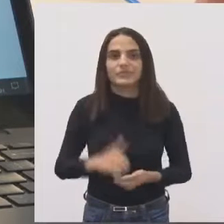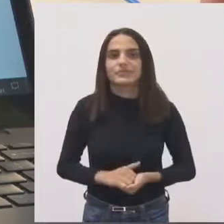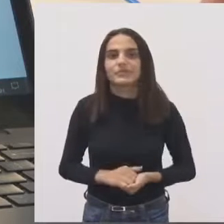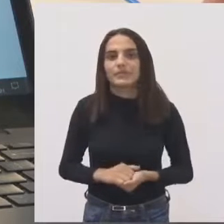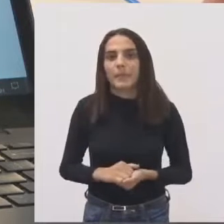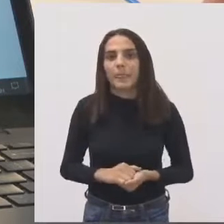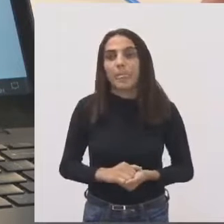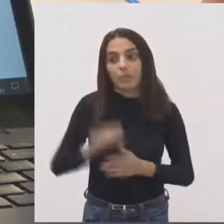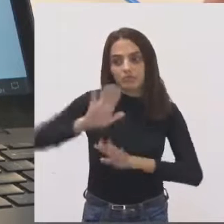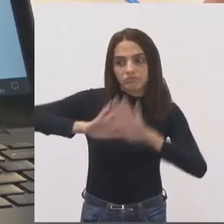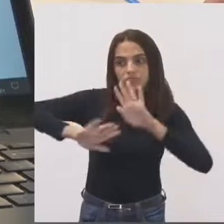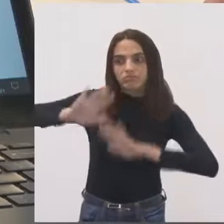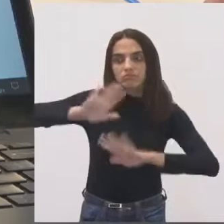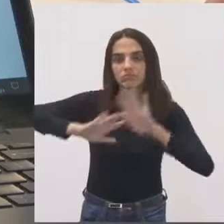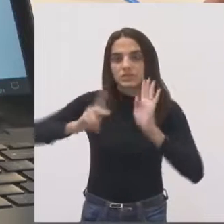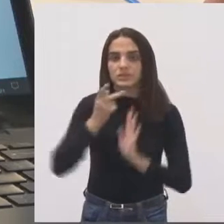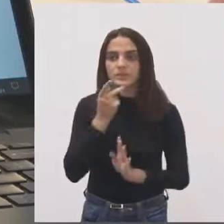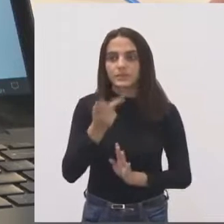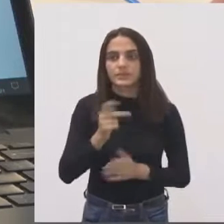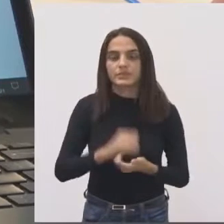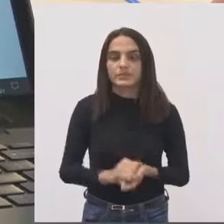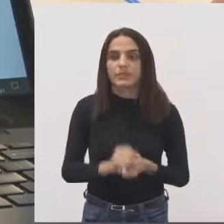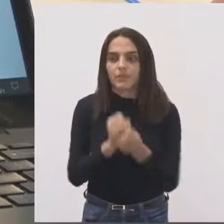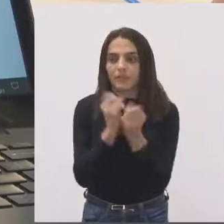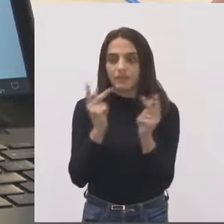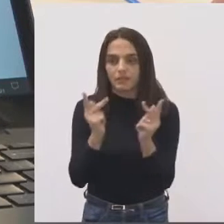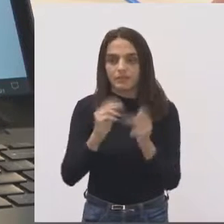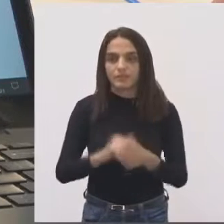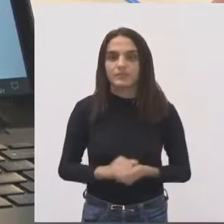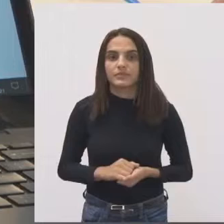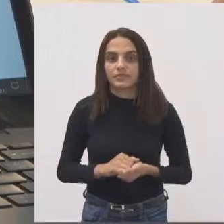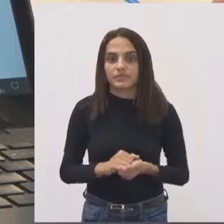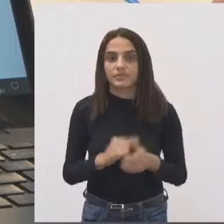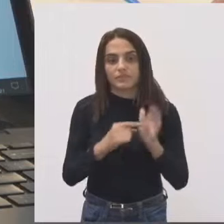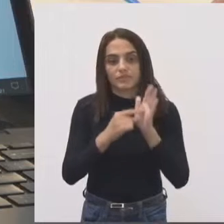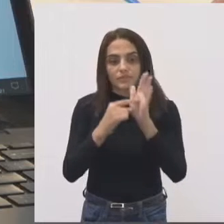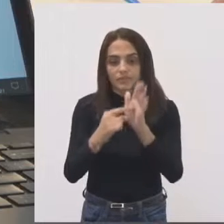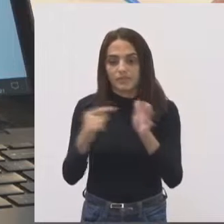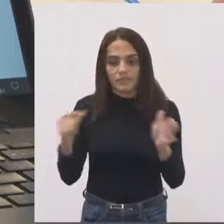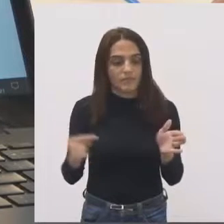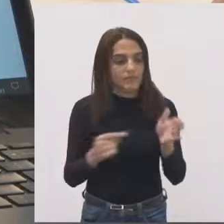Se precaver, como que eu falo, tá bom? Então, você vem aqui e ativa